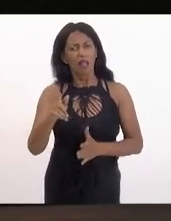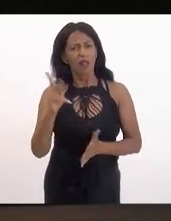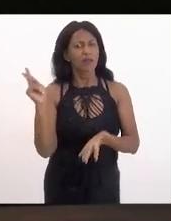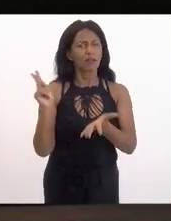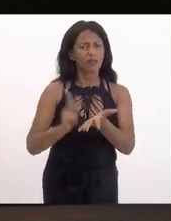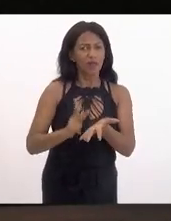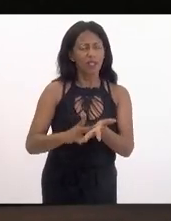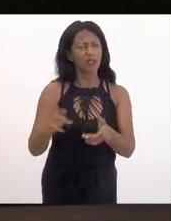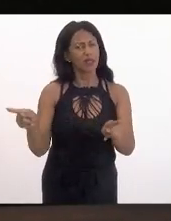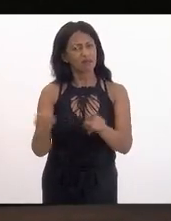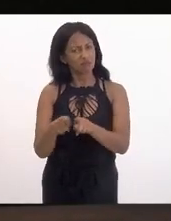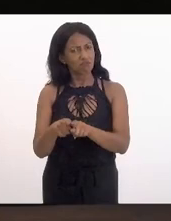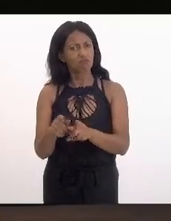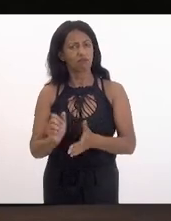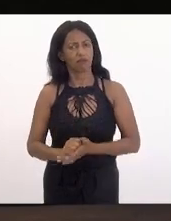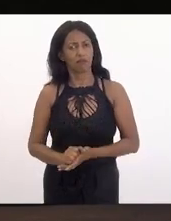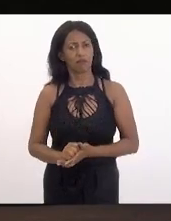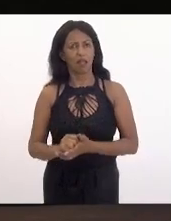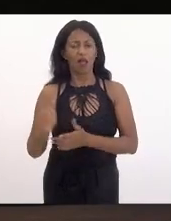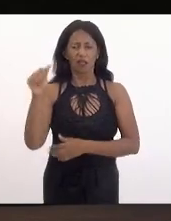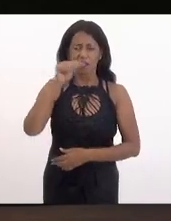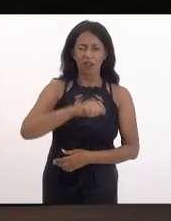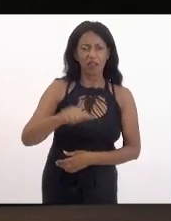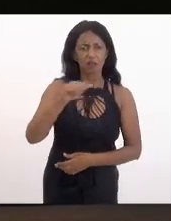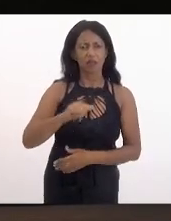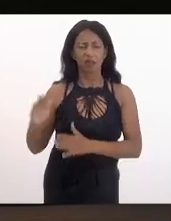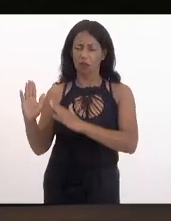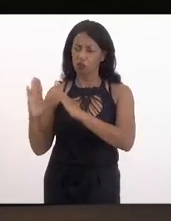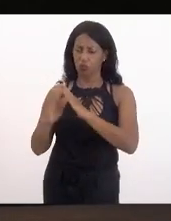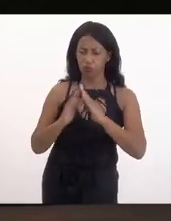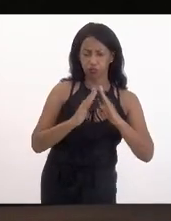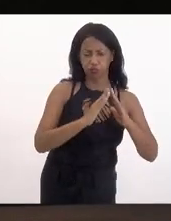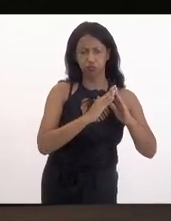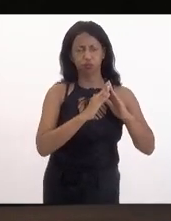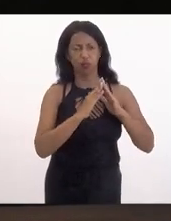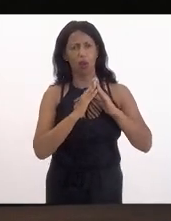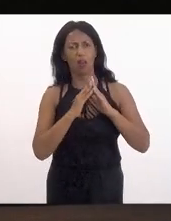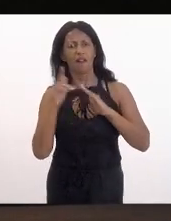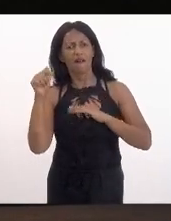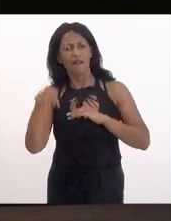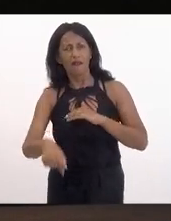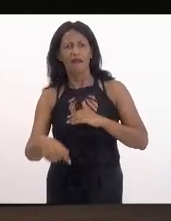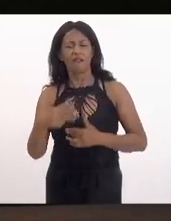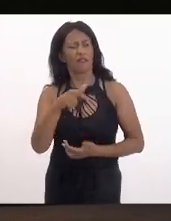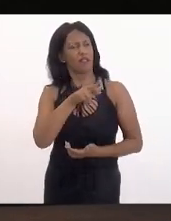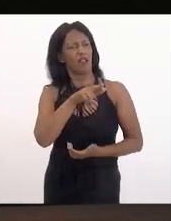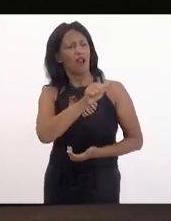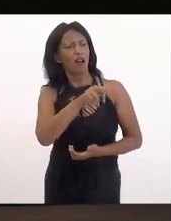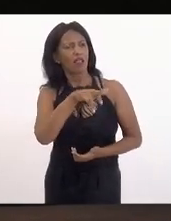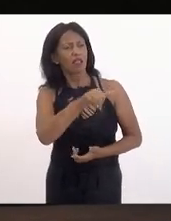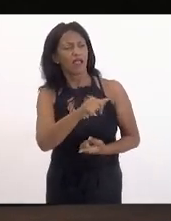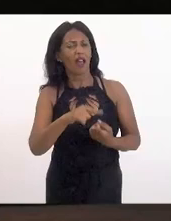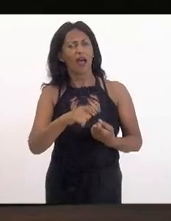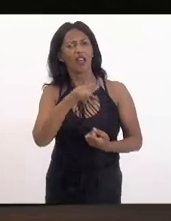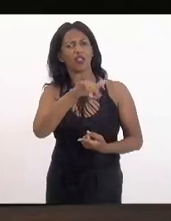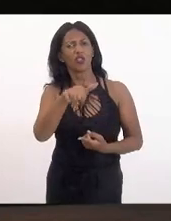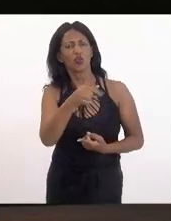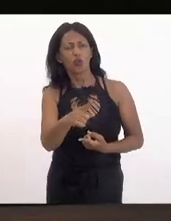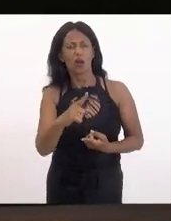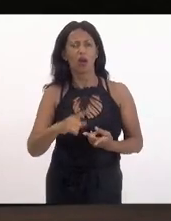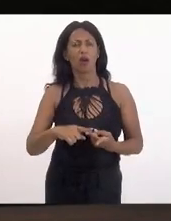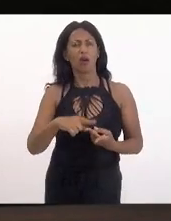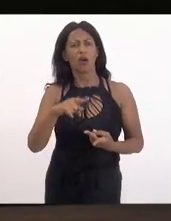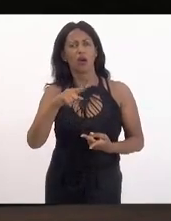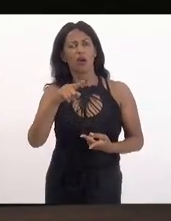são legítimas o povo da zona leste as associações de moradores de Antares do Rodo as Pedrinhas João 23 conjunto